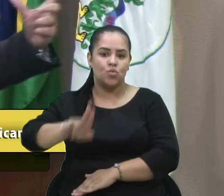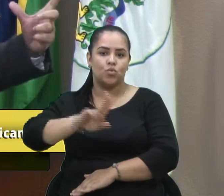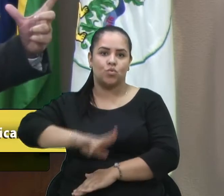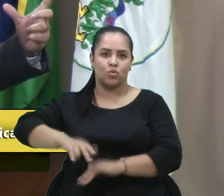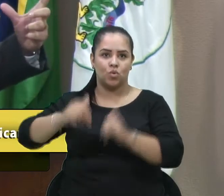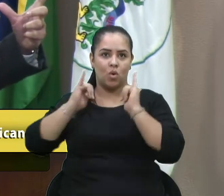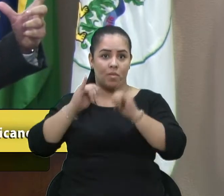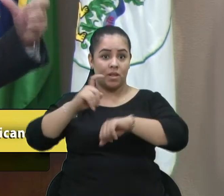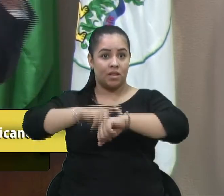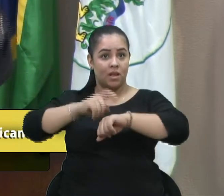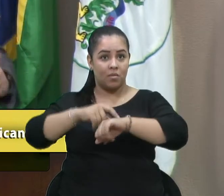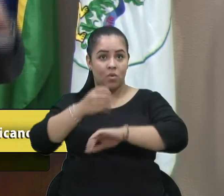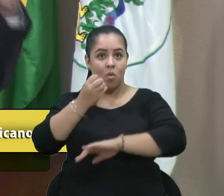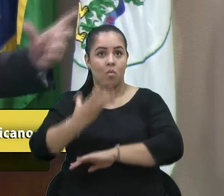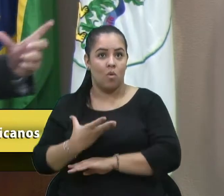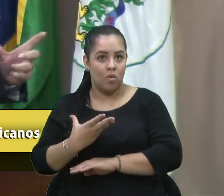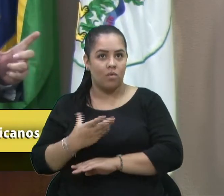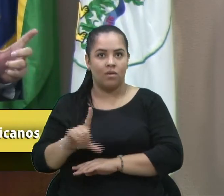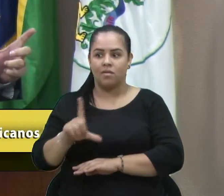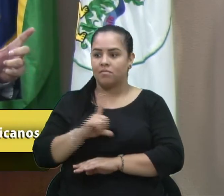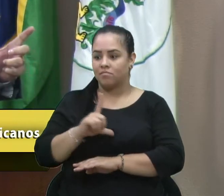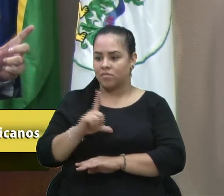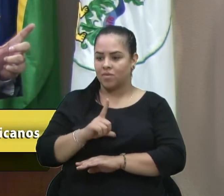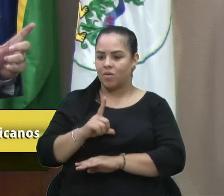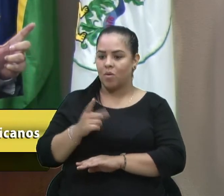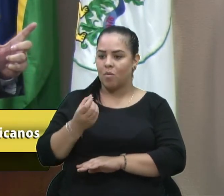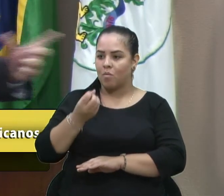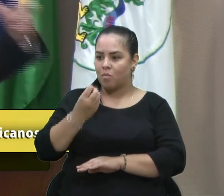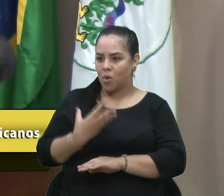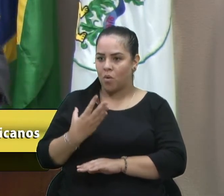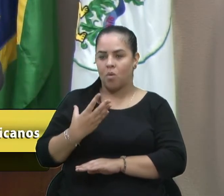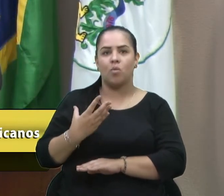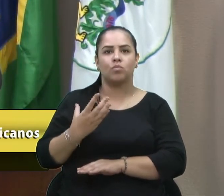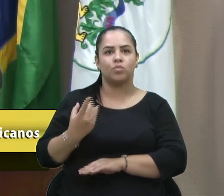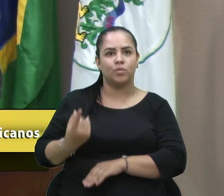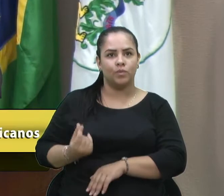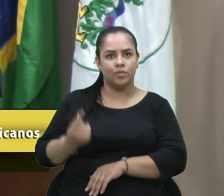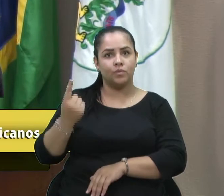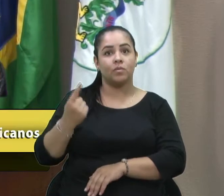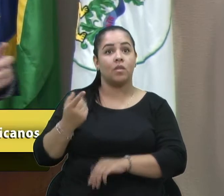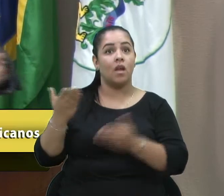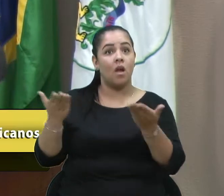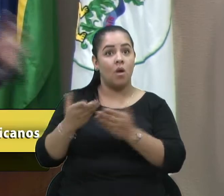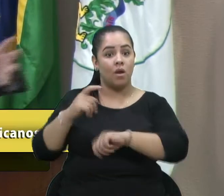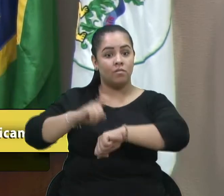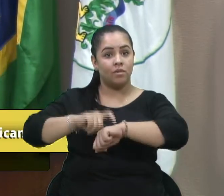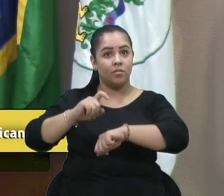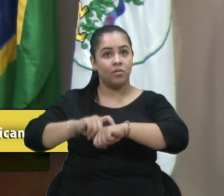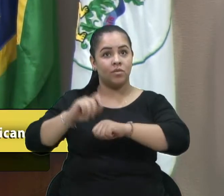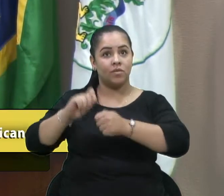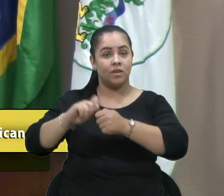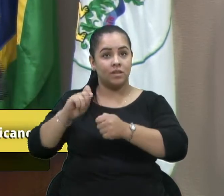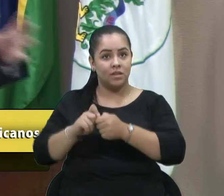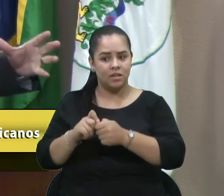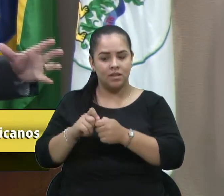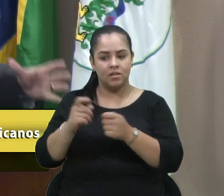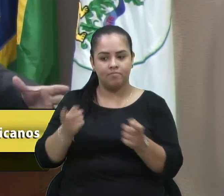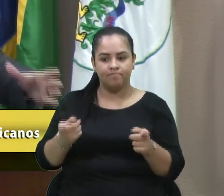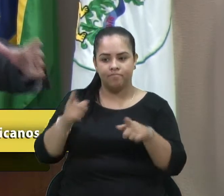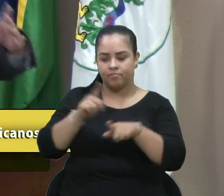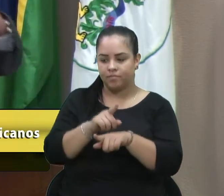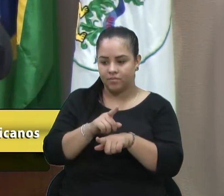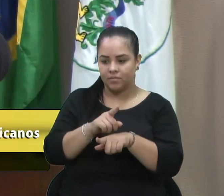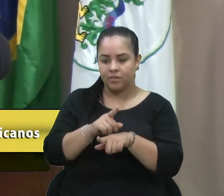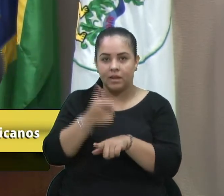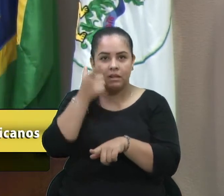muito bons, ela teve um grande faturamento. E agora é o momento dela fazer aquele contraponto, vereadora Marisol, de entender que nós